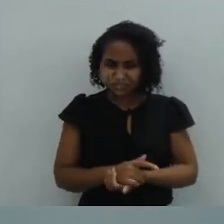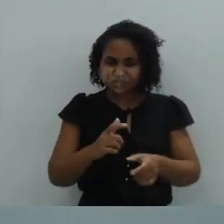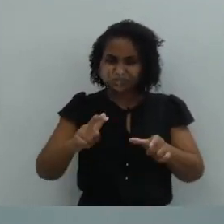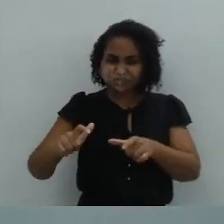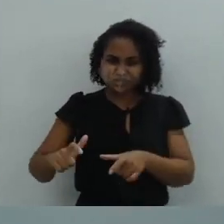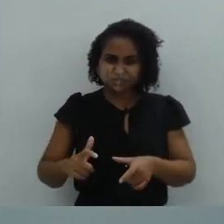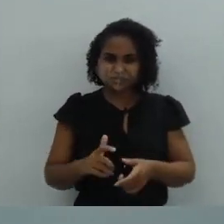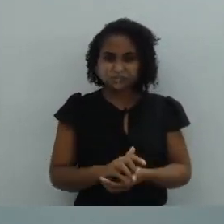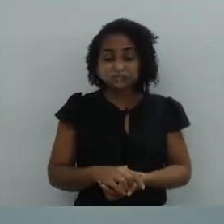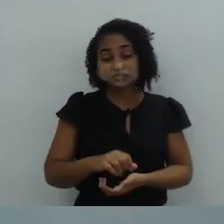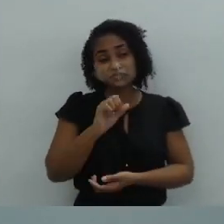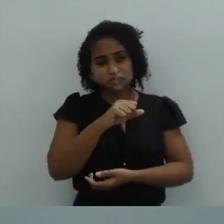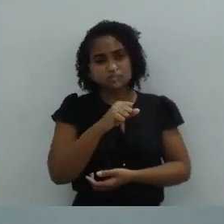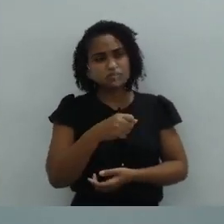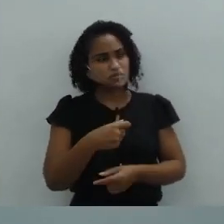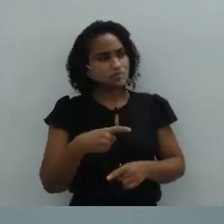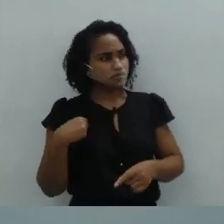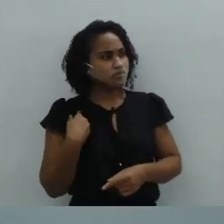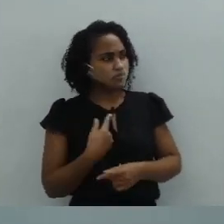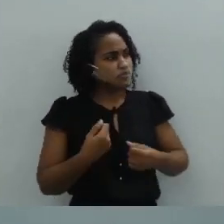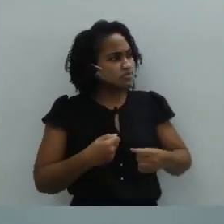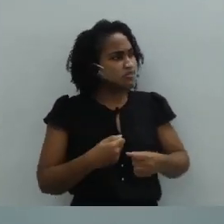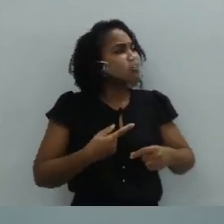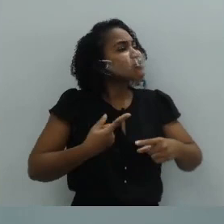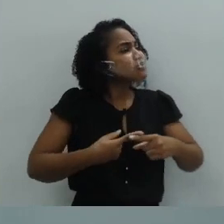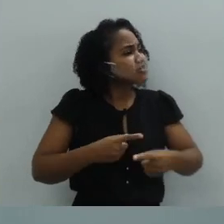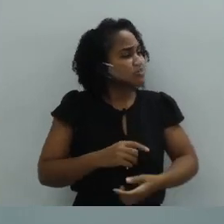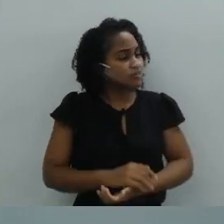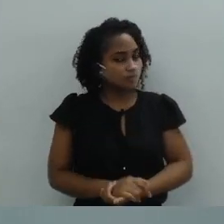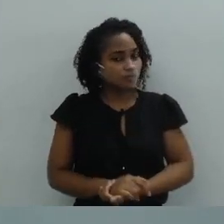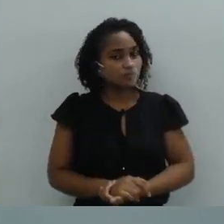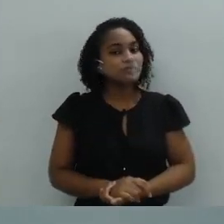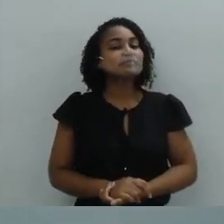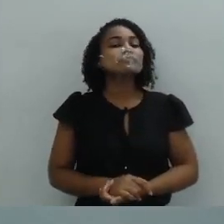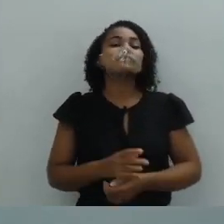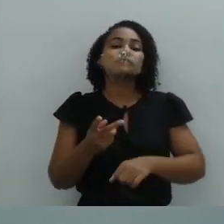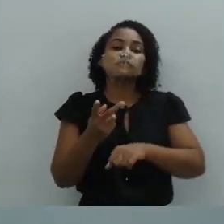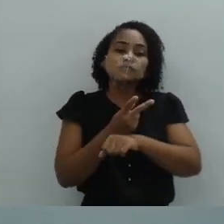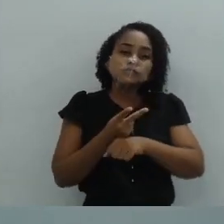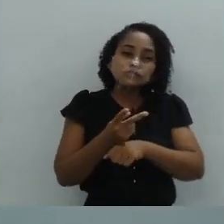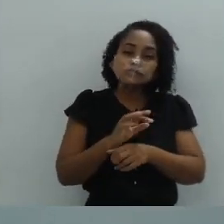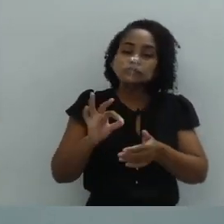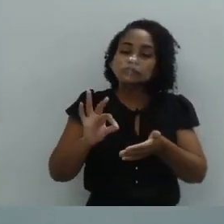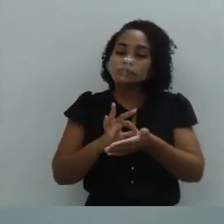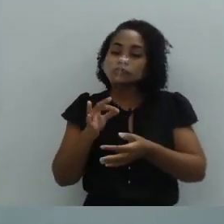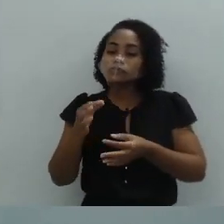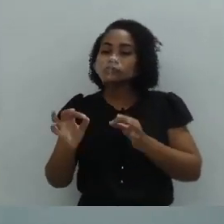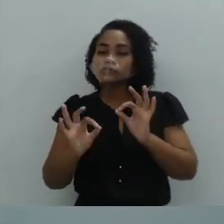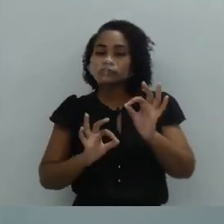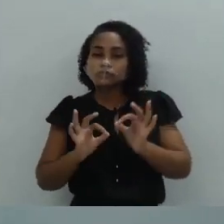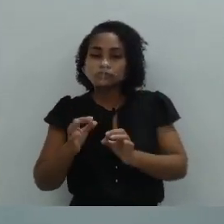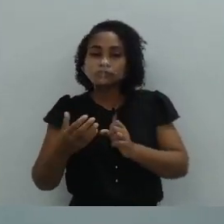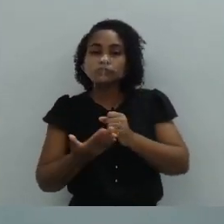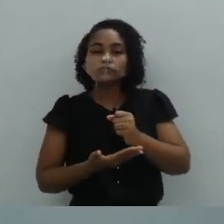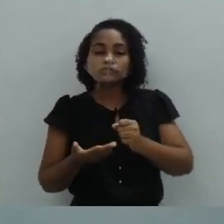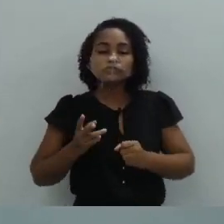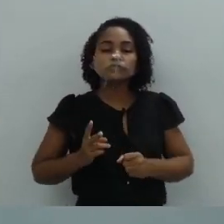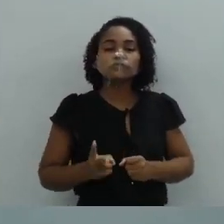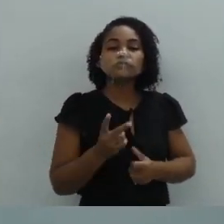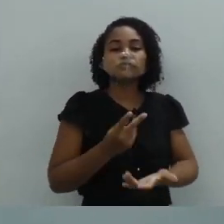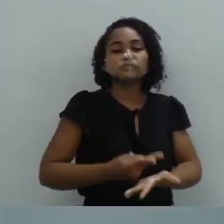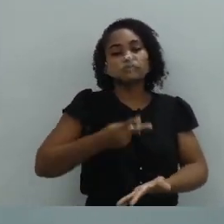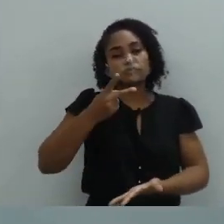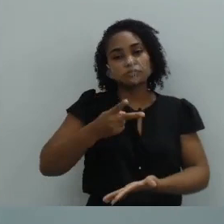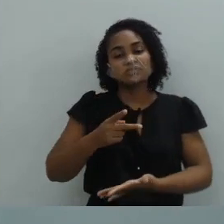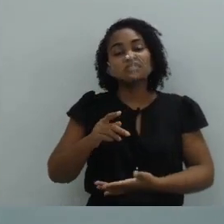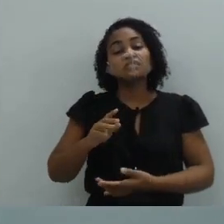de lazer? Sim, a gente precisa. Então, por quê? Vou buscar justificativa, baseado sempre em